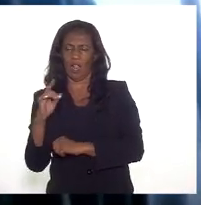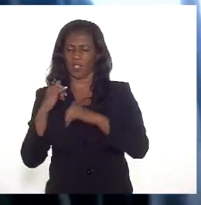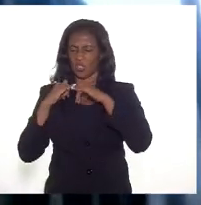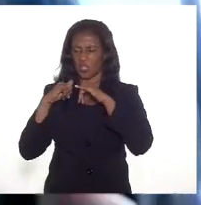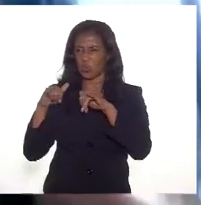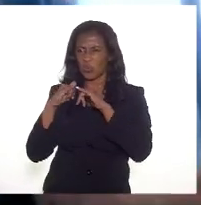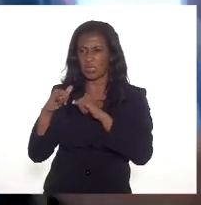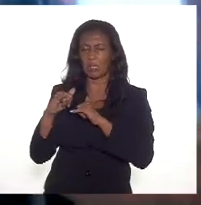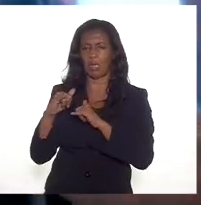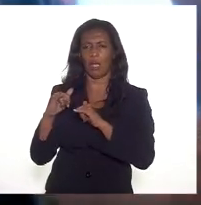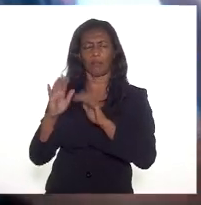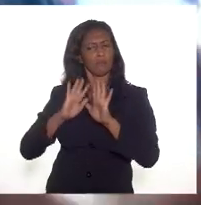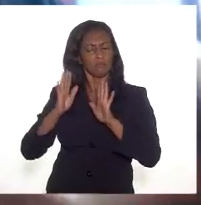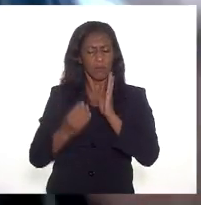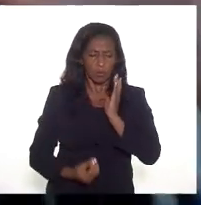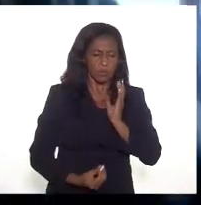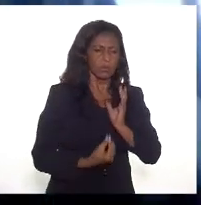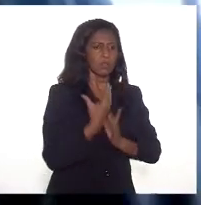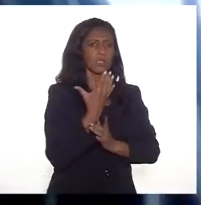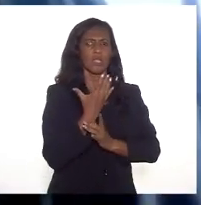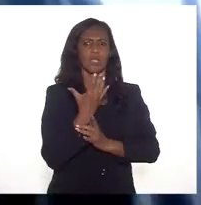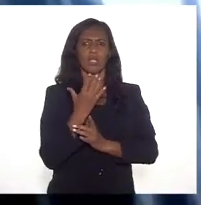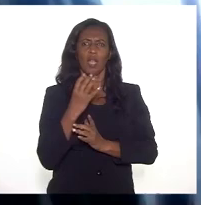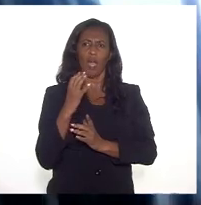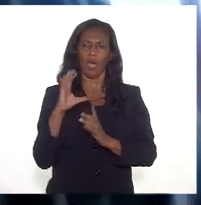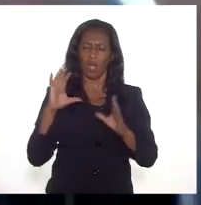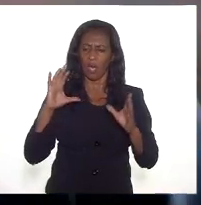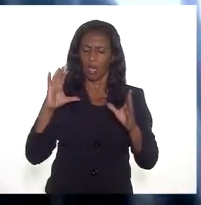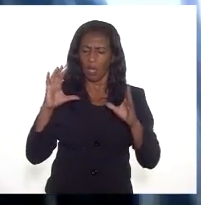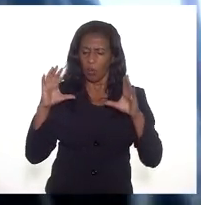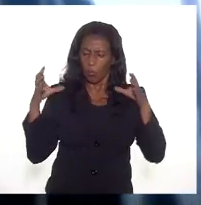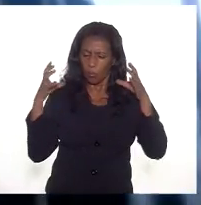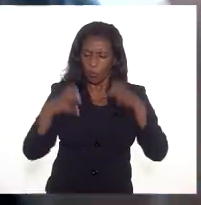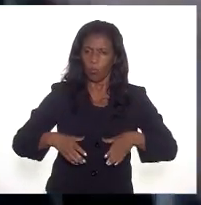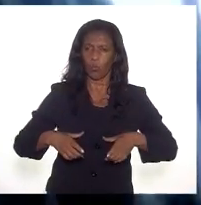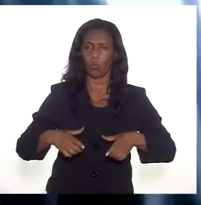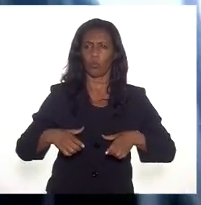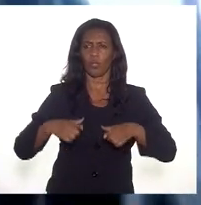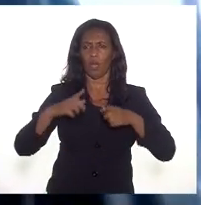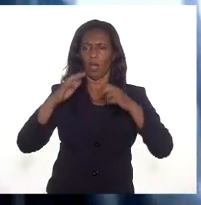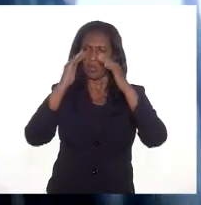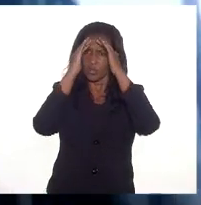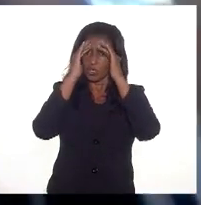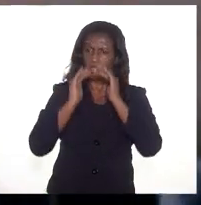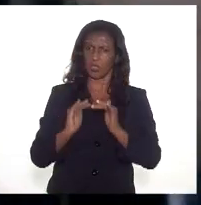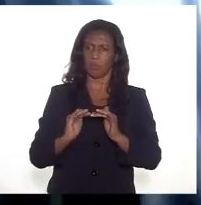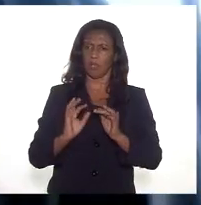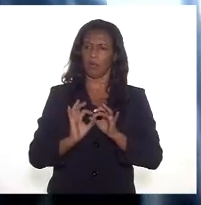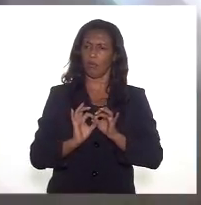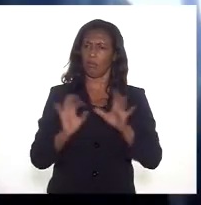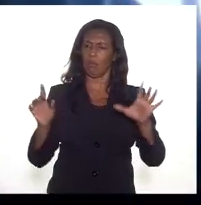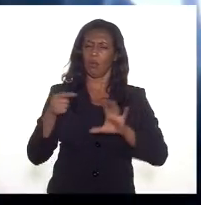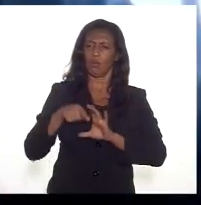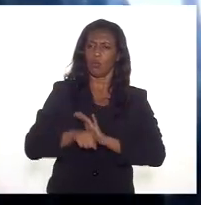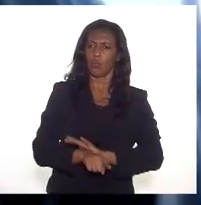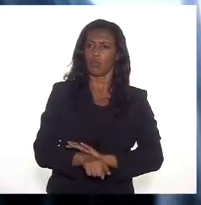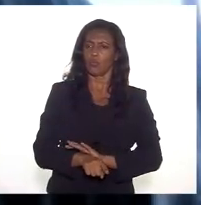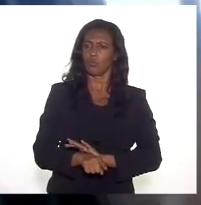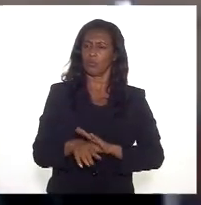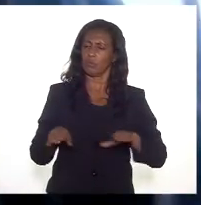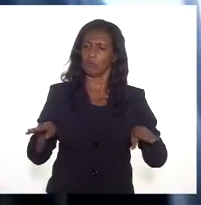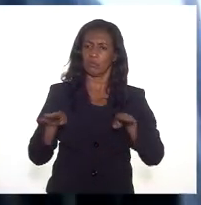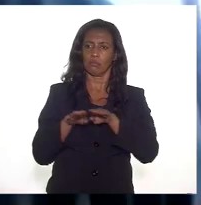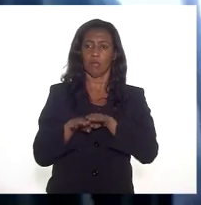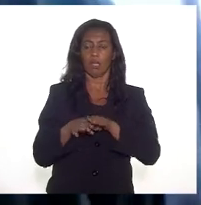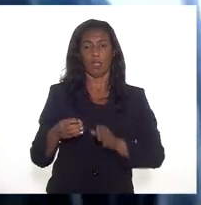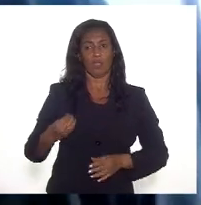denúncia. A gente tem que criar um clima de respeito e liberdade profundos e restritos.